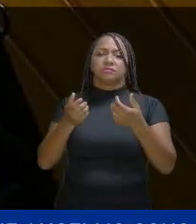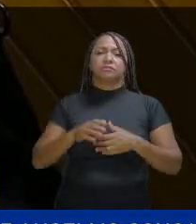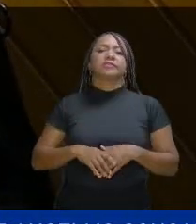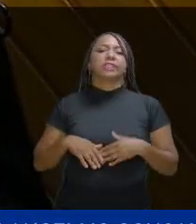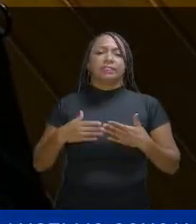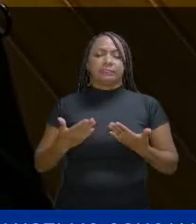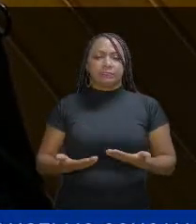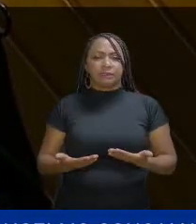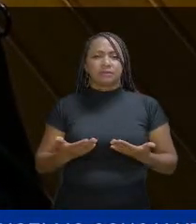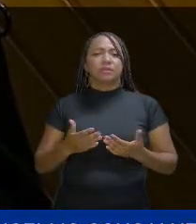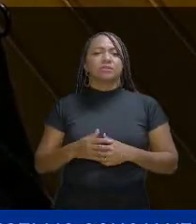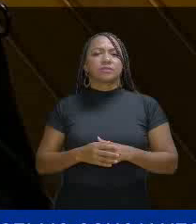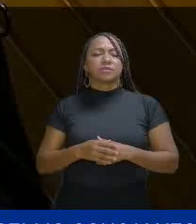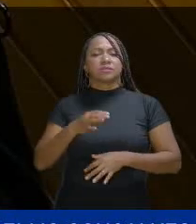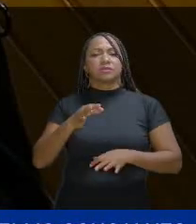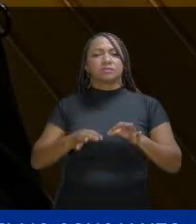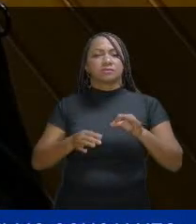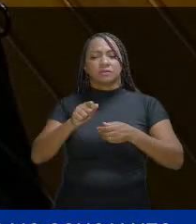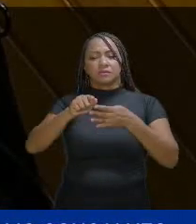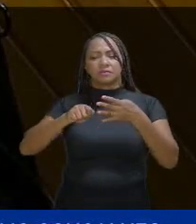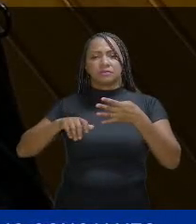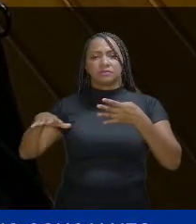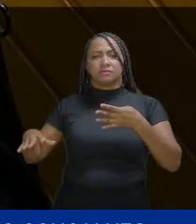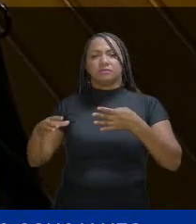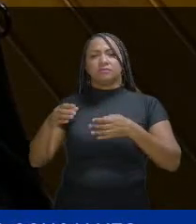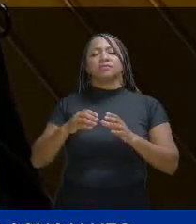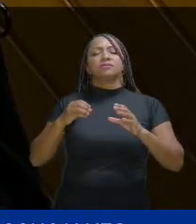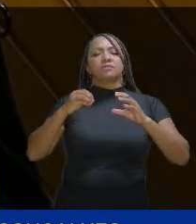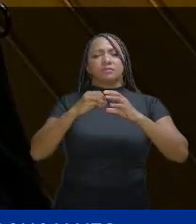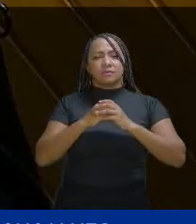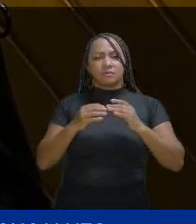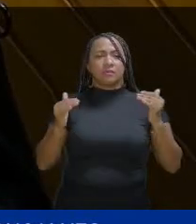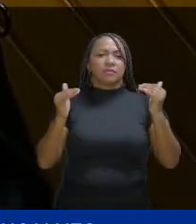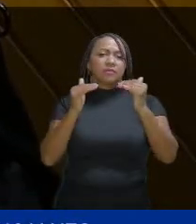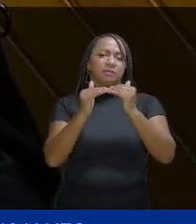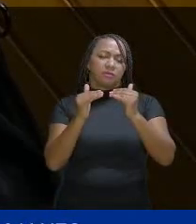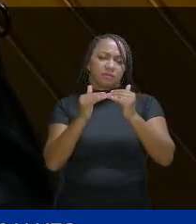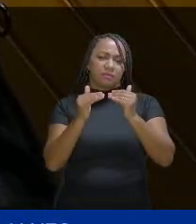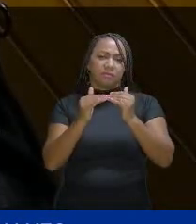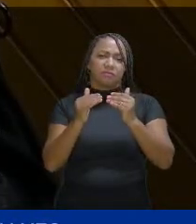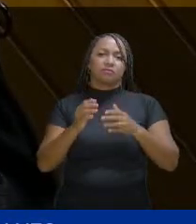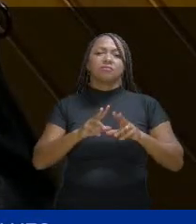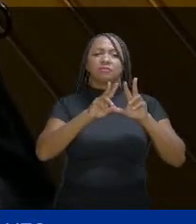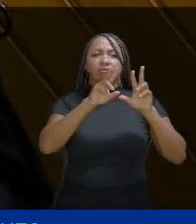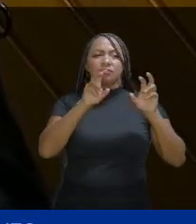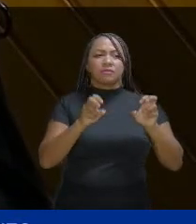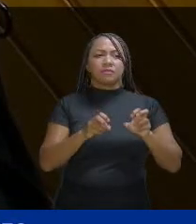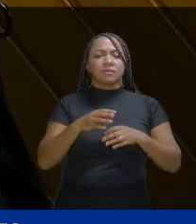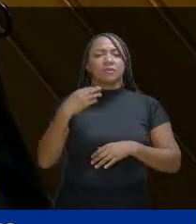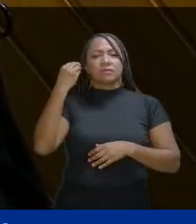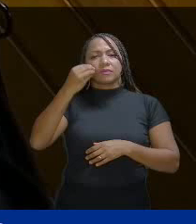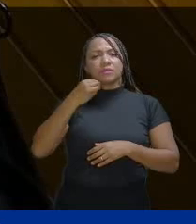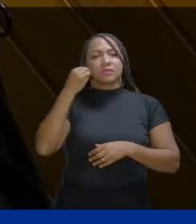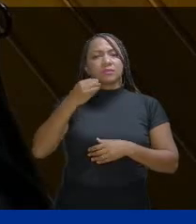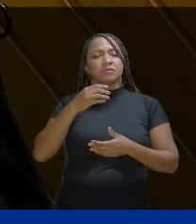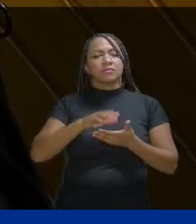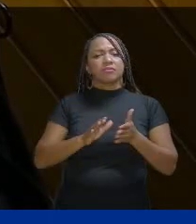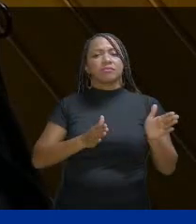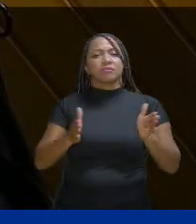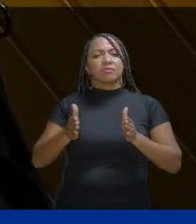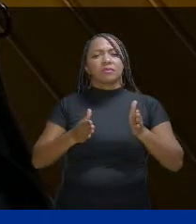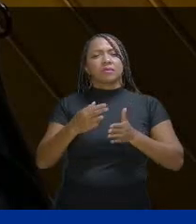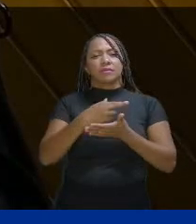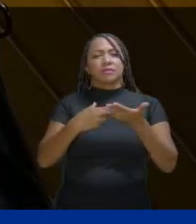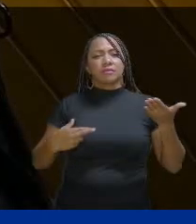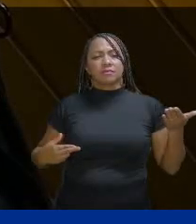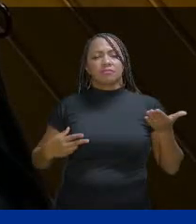Assim, aplica-se ao caso a jurisprudência do TRE, segundo a qual, abro aspas, a inobservância do prazo para envio de relatórios